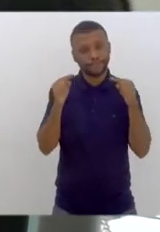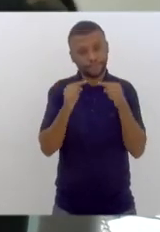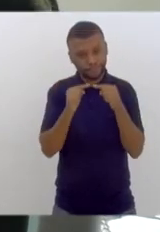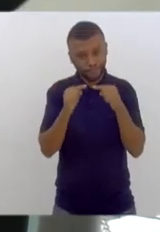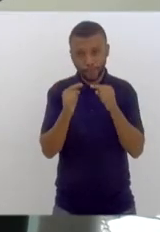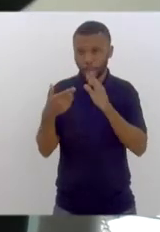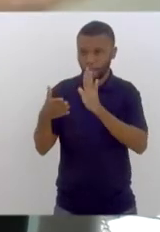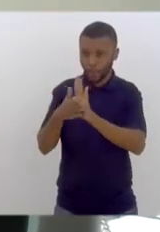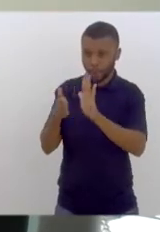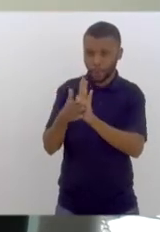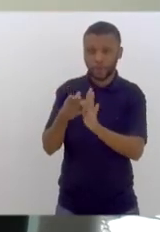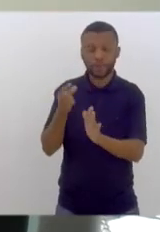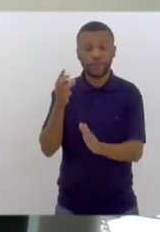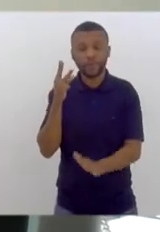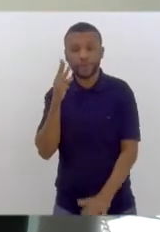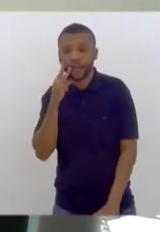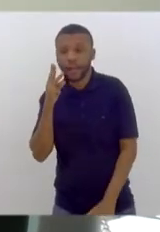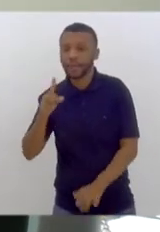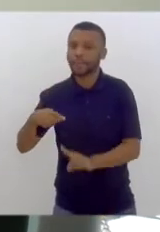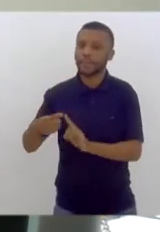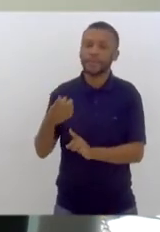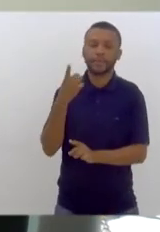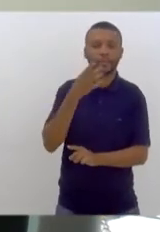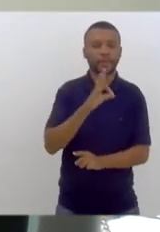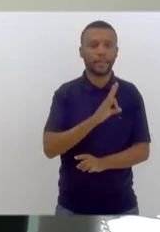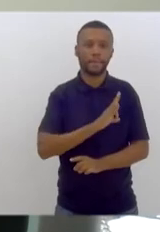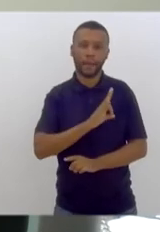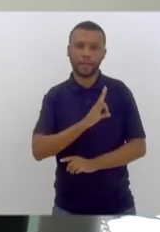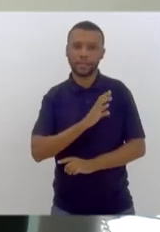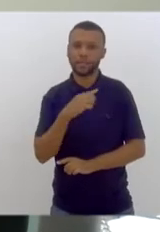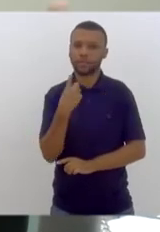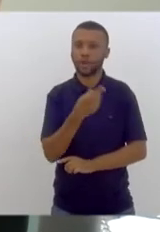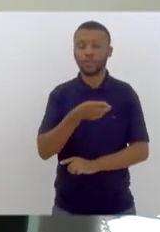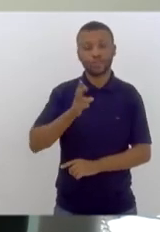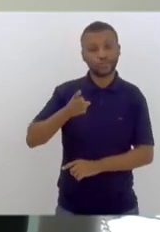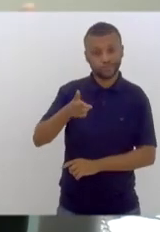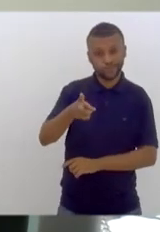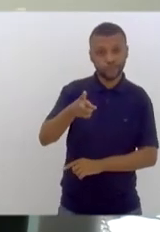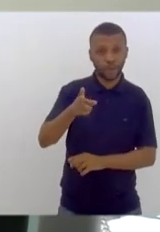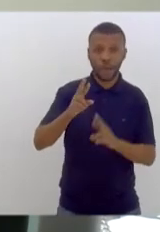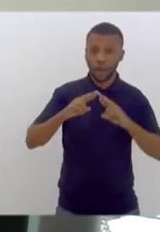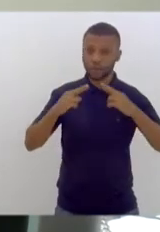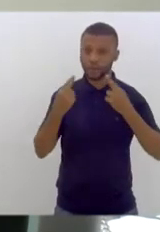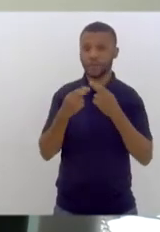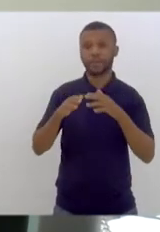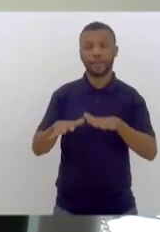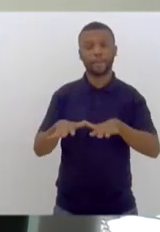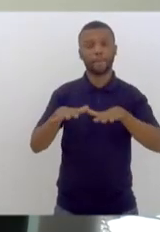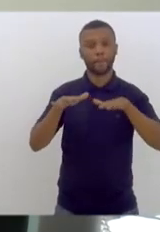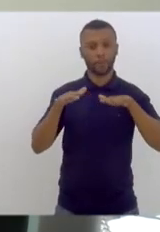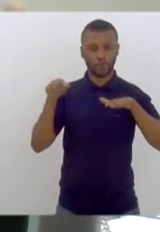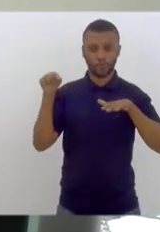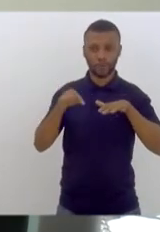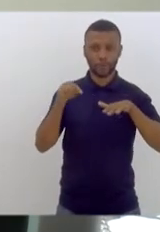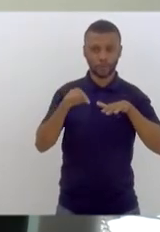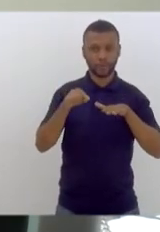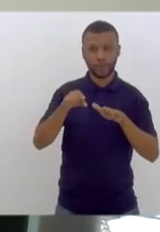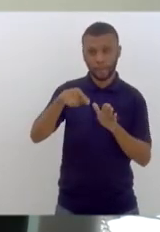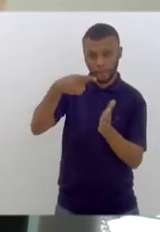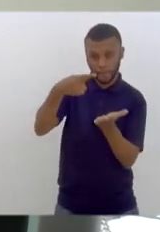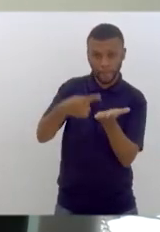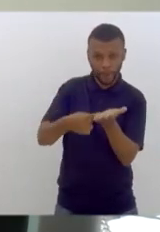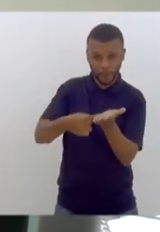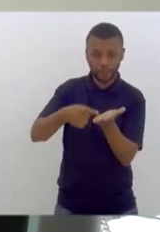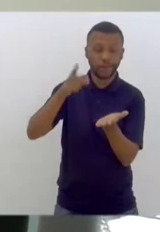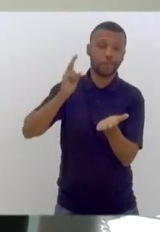propondo ao deputado Valdeque e à deputada Marta Rocha, a gente manter a audiência pública já